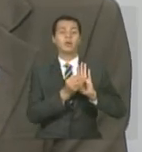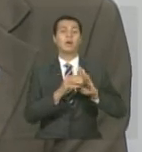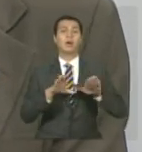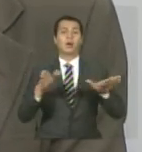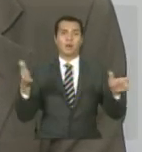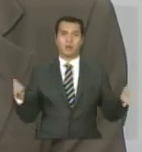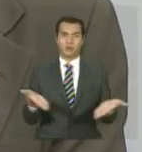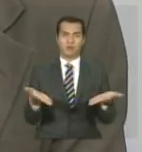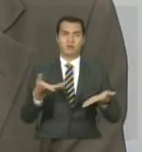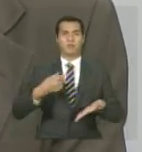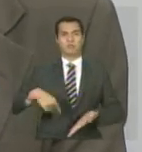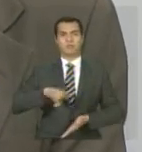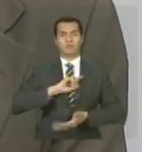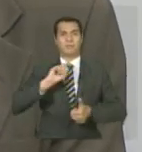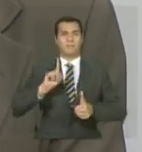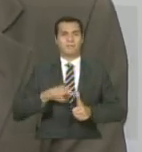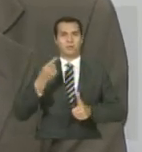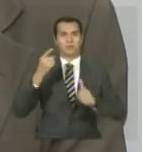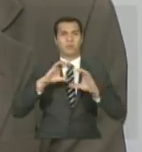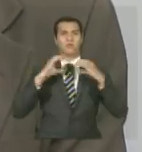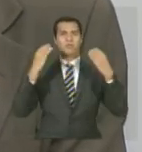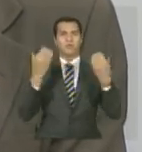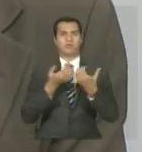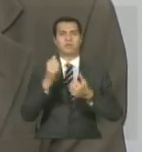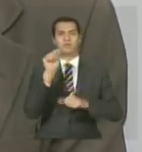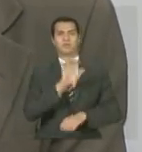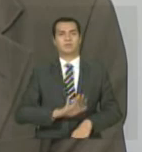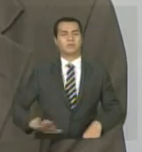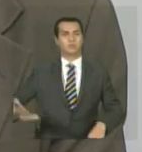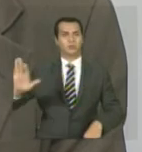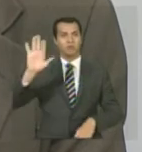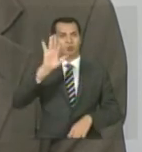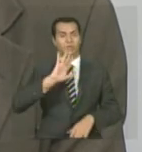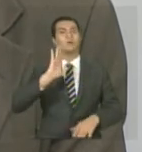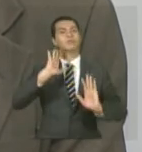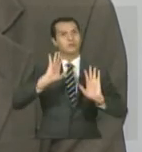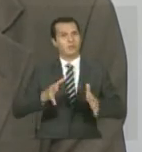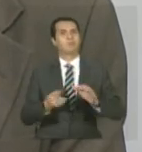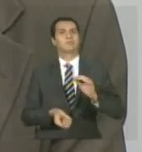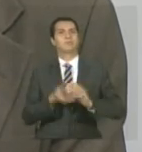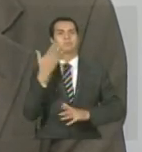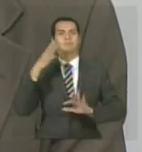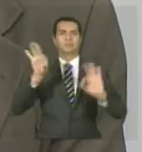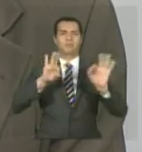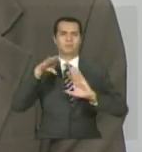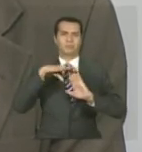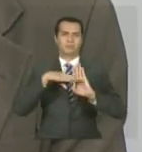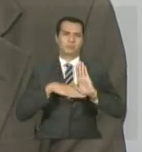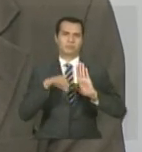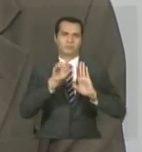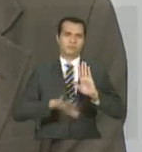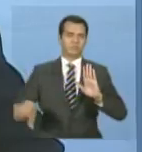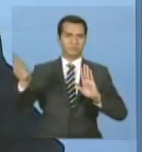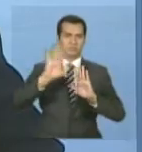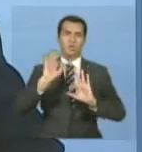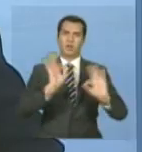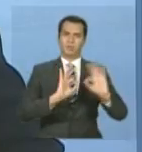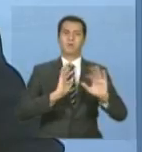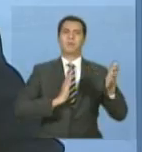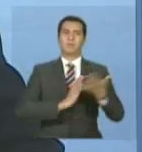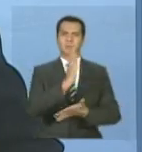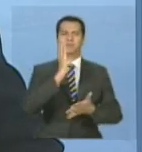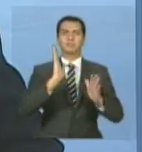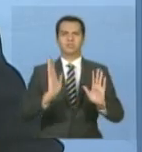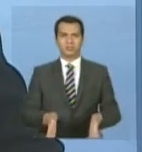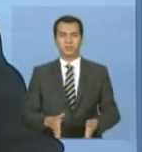agora nacional com o primeiro Plano Nacional de Segurança Alimentar e Nutricional elaborado e aprovado.